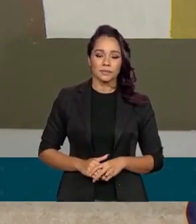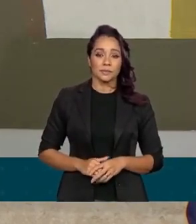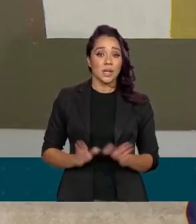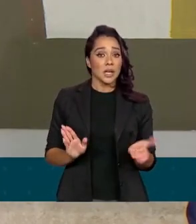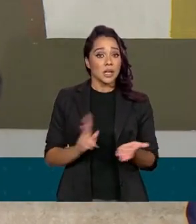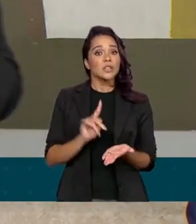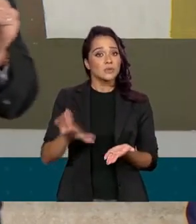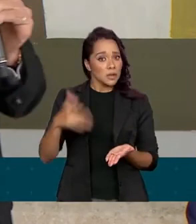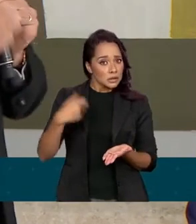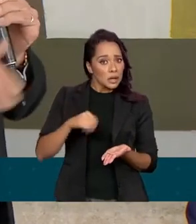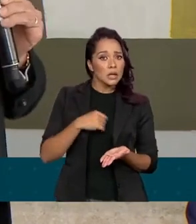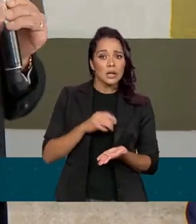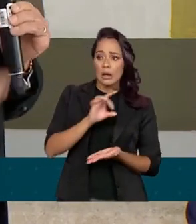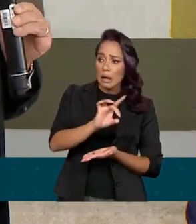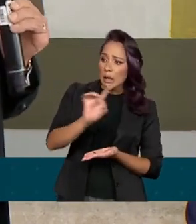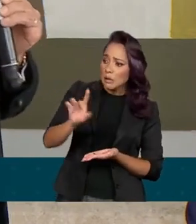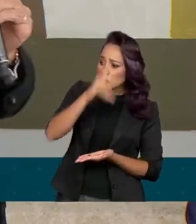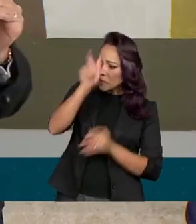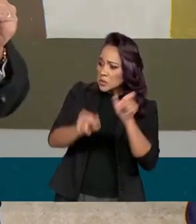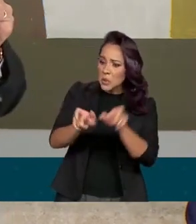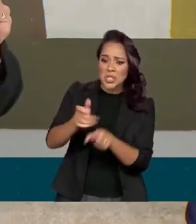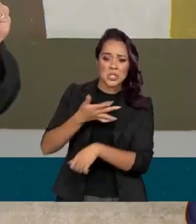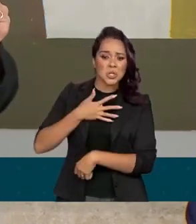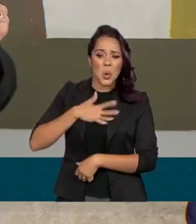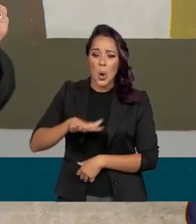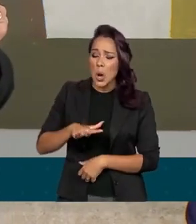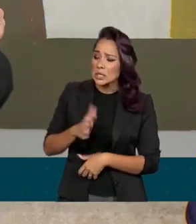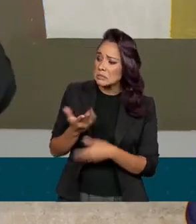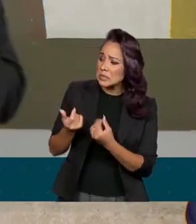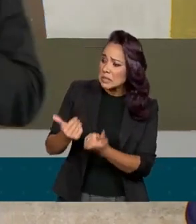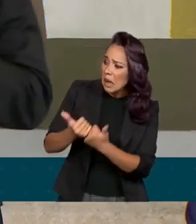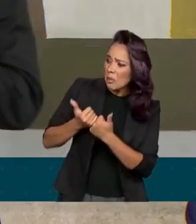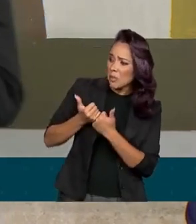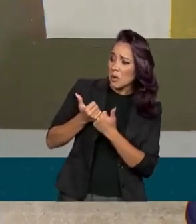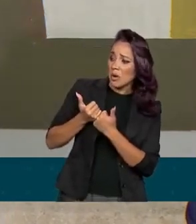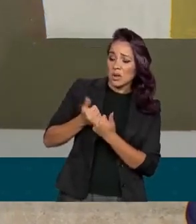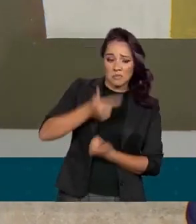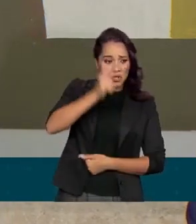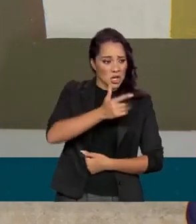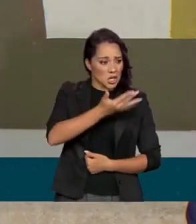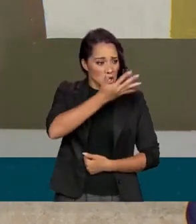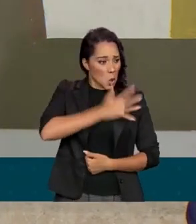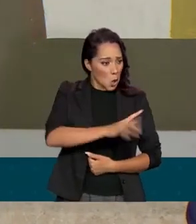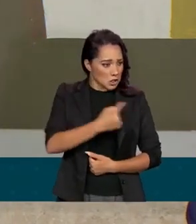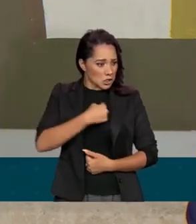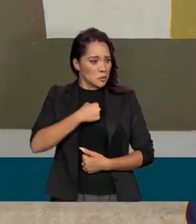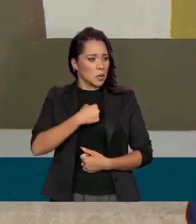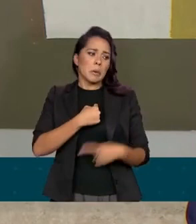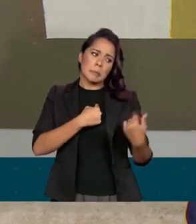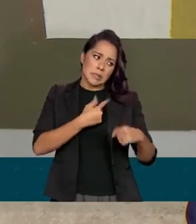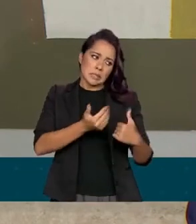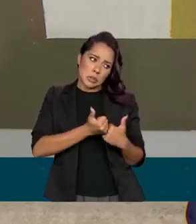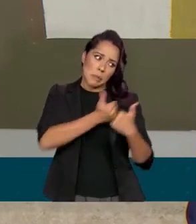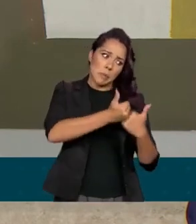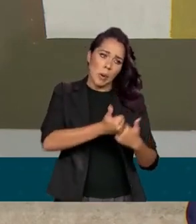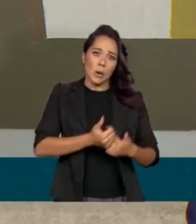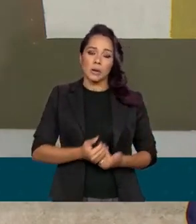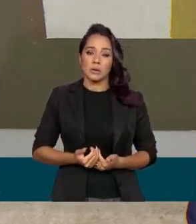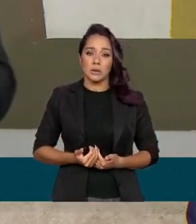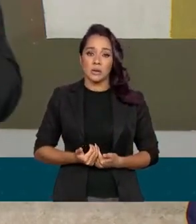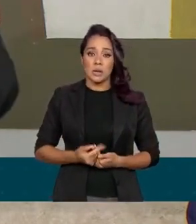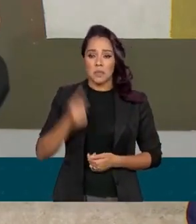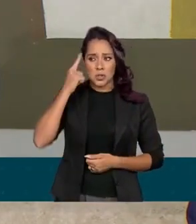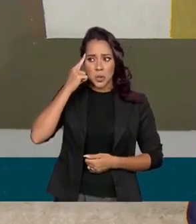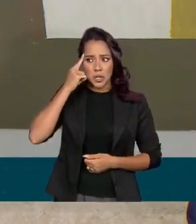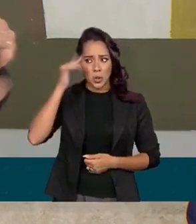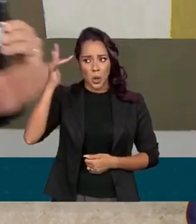E a gente vai ter que contar com pessoas que a gente não gosta, com pessoas que não gostam de nós, de pessoas que são